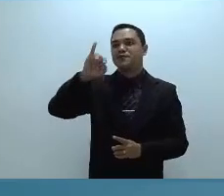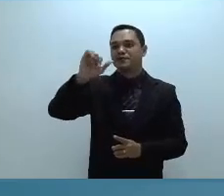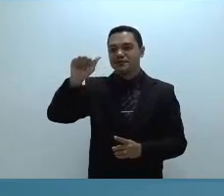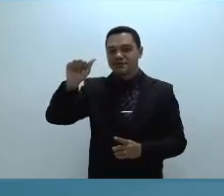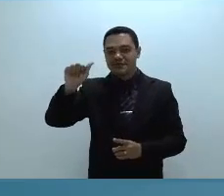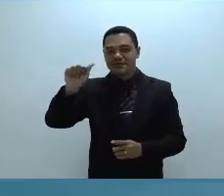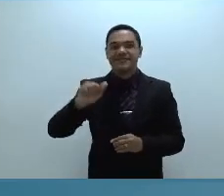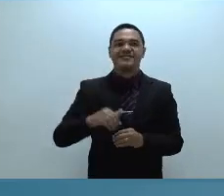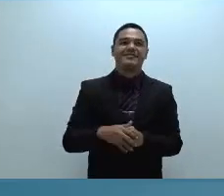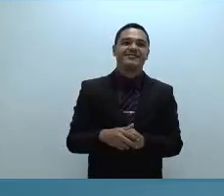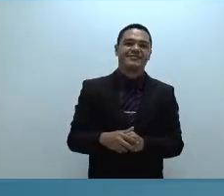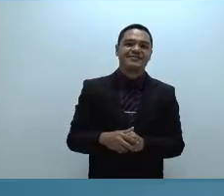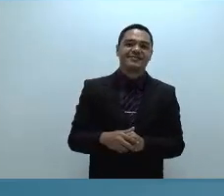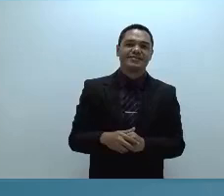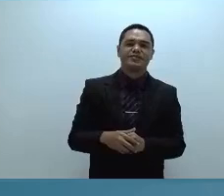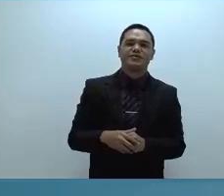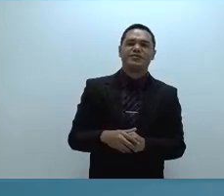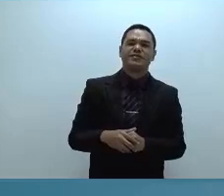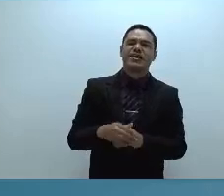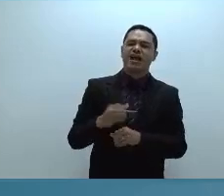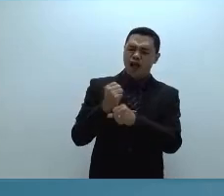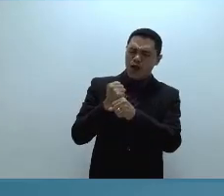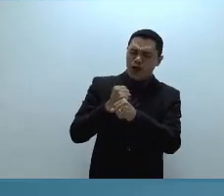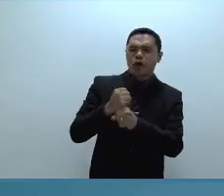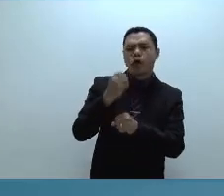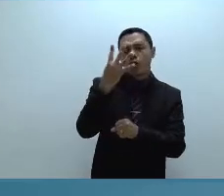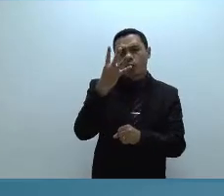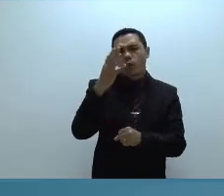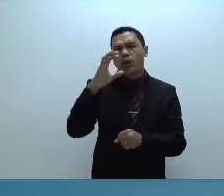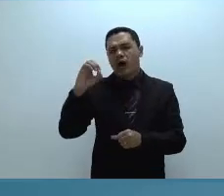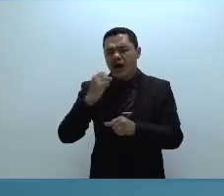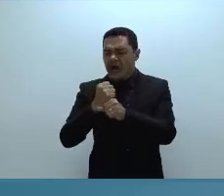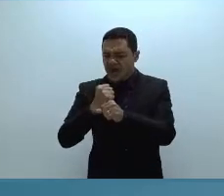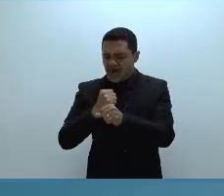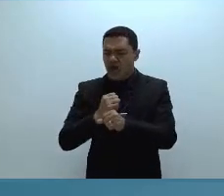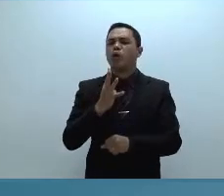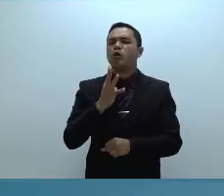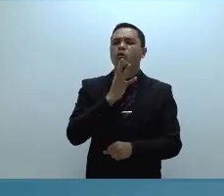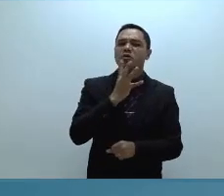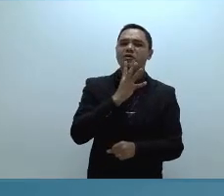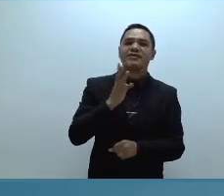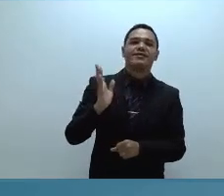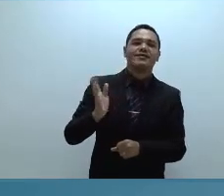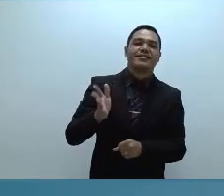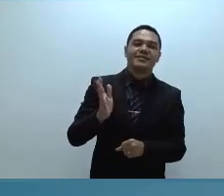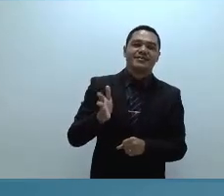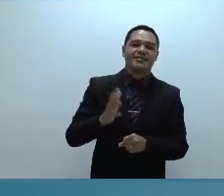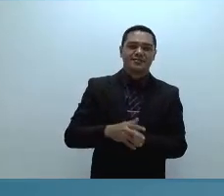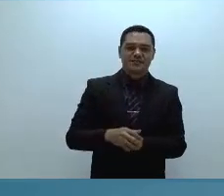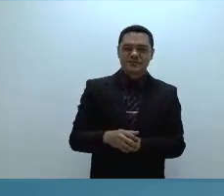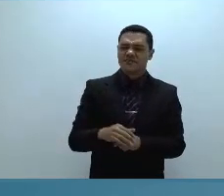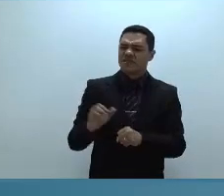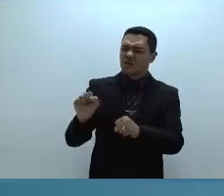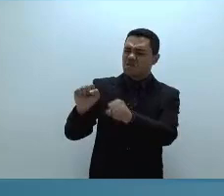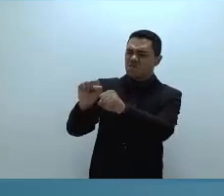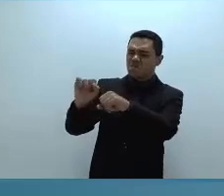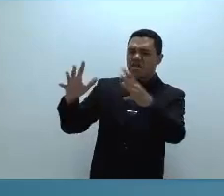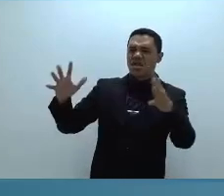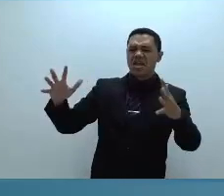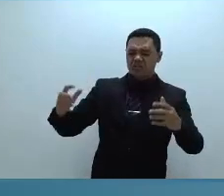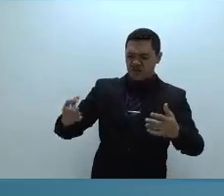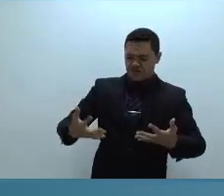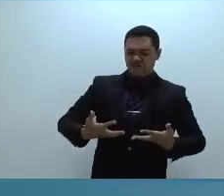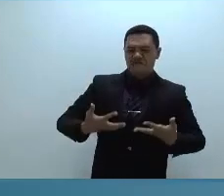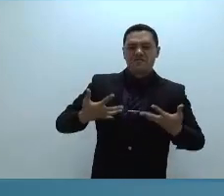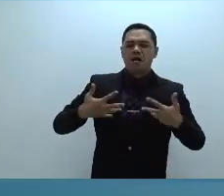a quem conhecemos há mais de 4 décadas. Pessoa que realmente brilha pela sua energia, pela